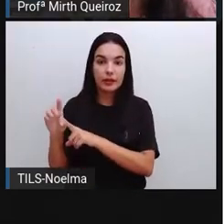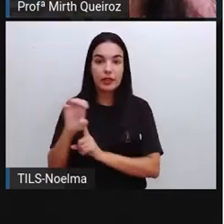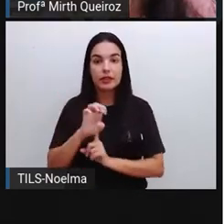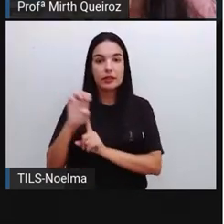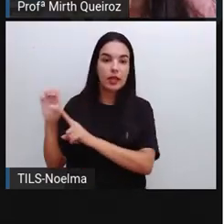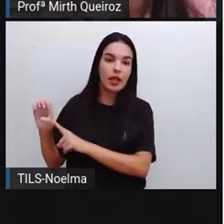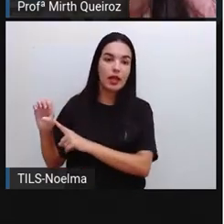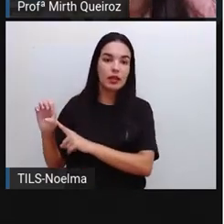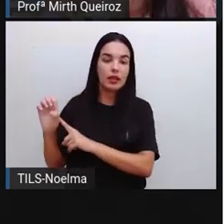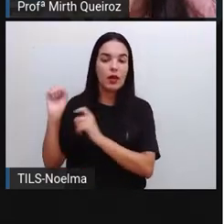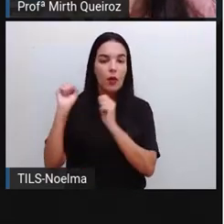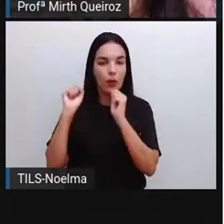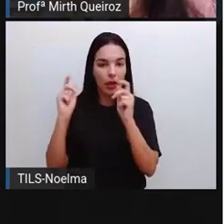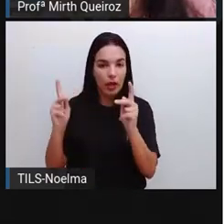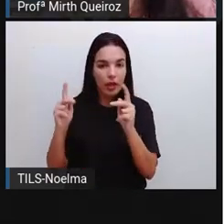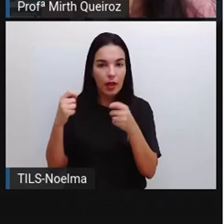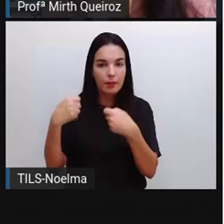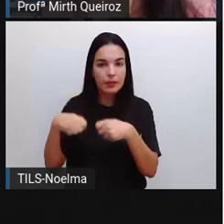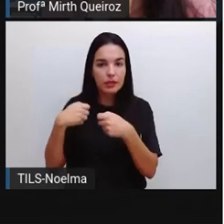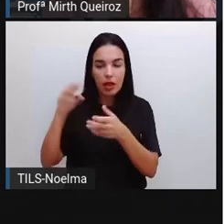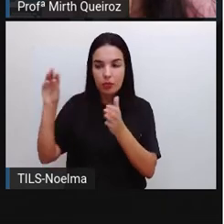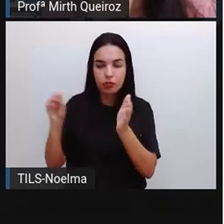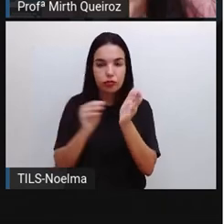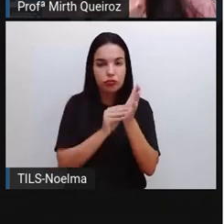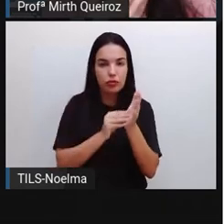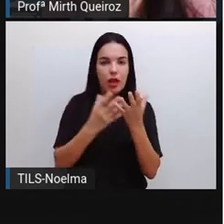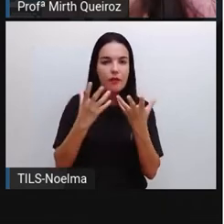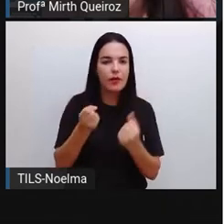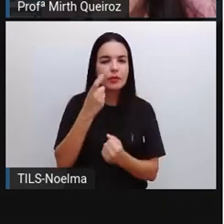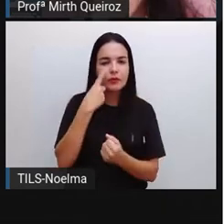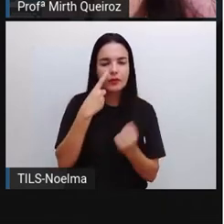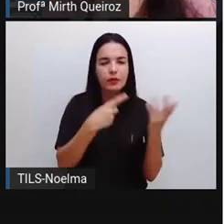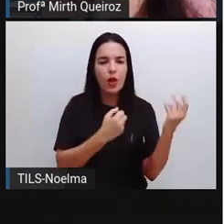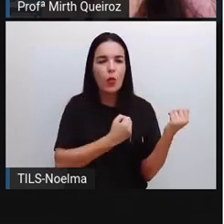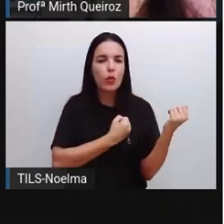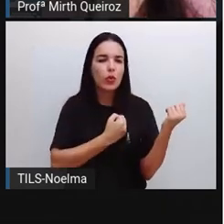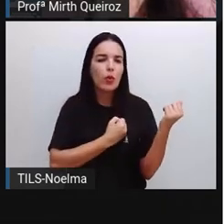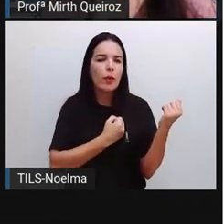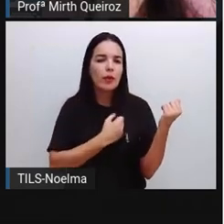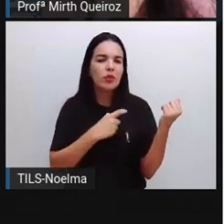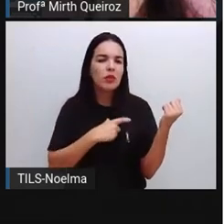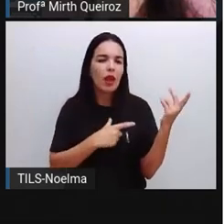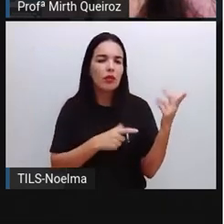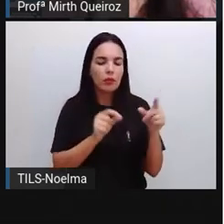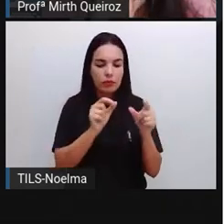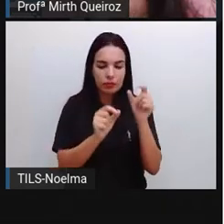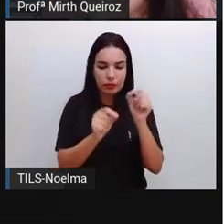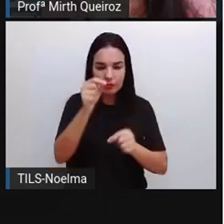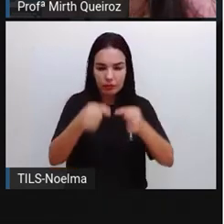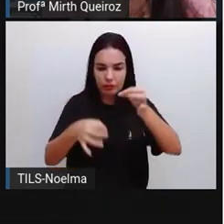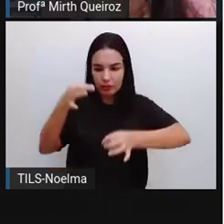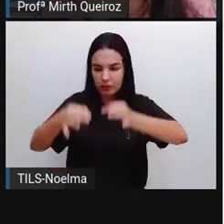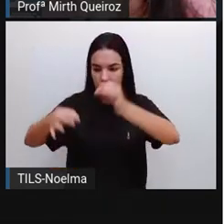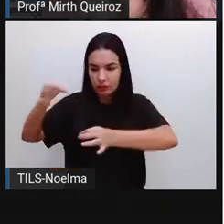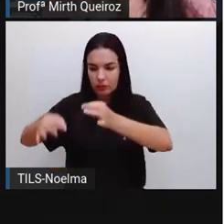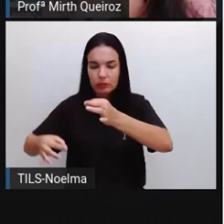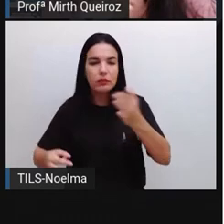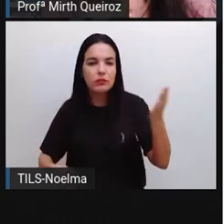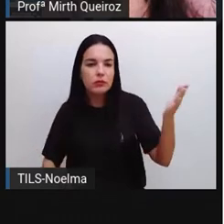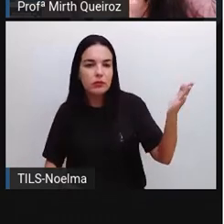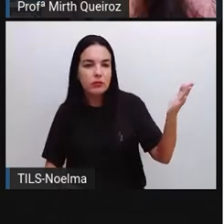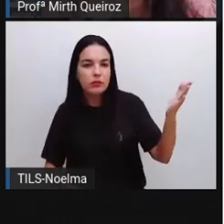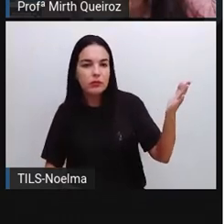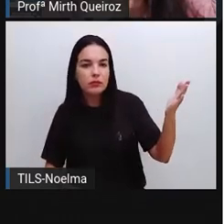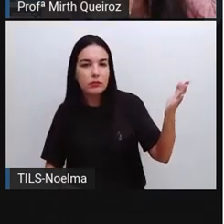e a gente conseguir escrever aí Que número é esse que número está presente aí no Ábaco Qual é o número a gente